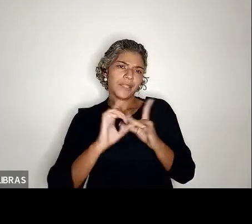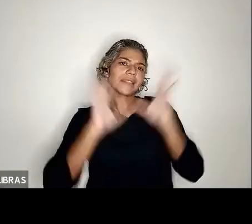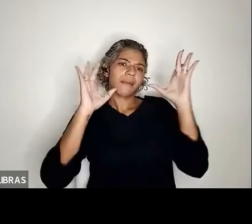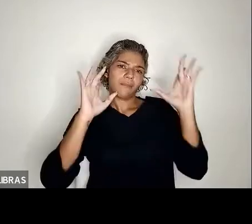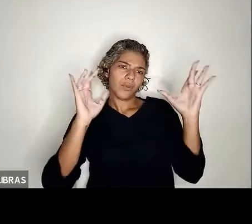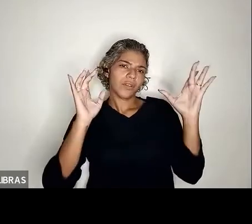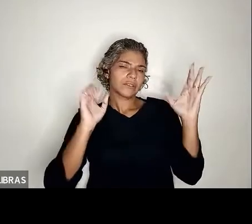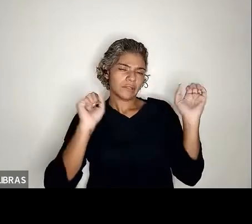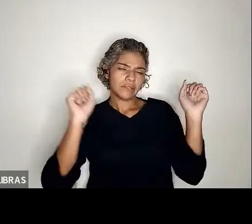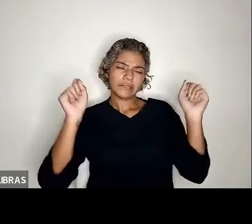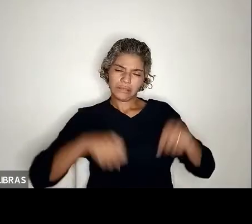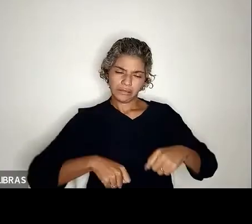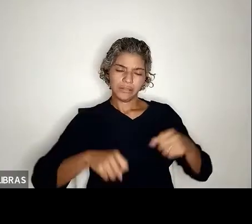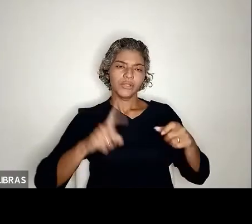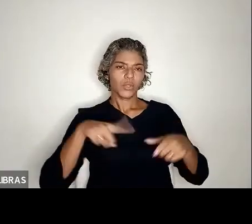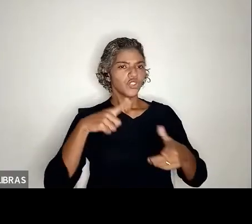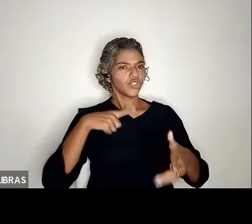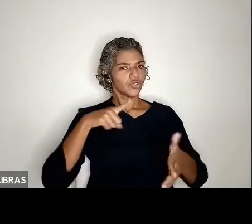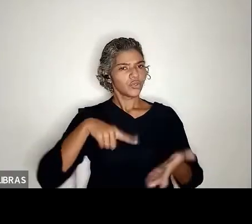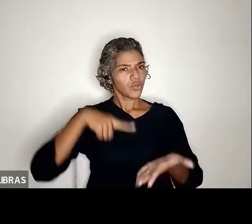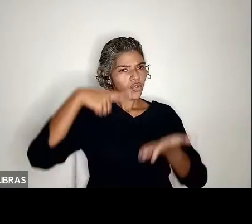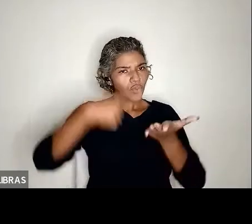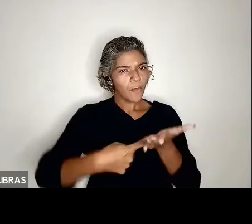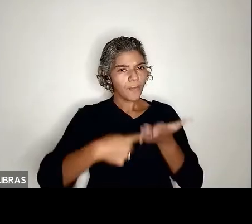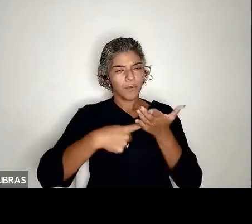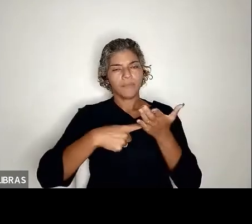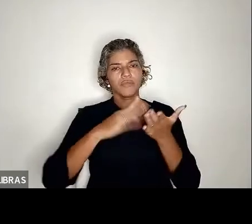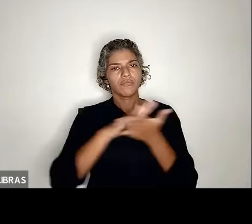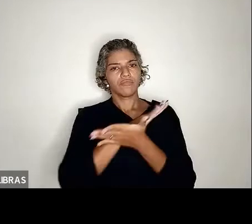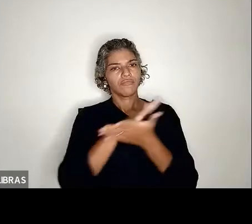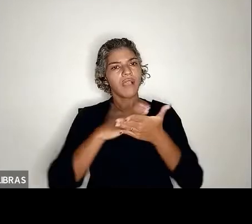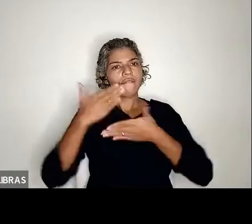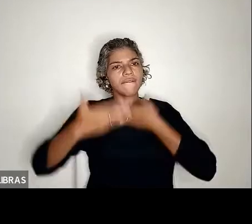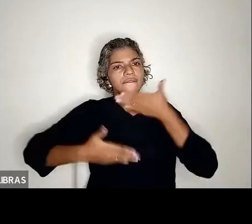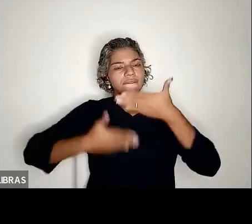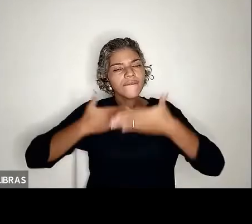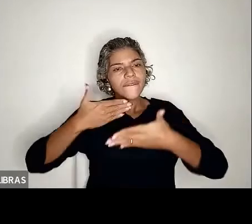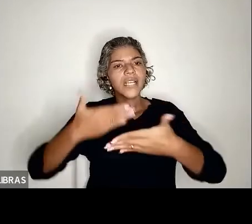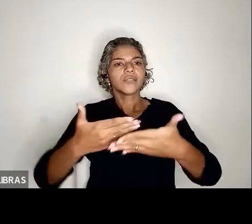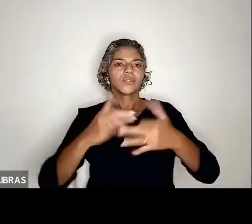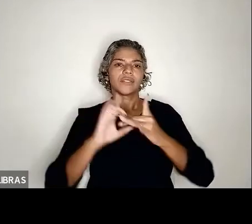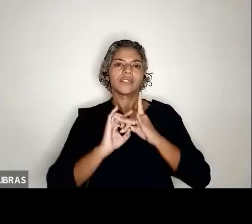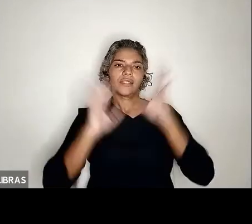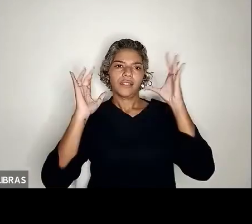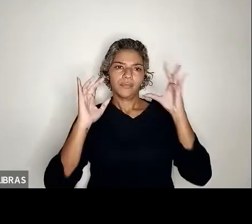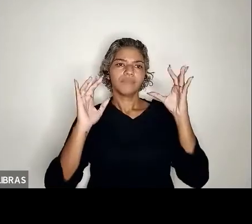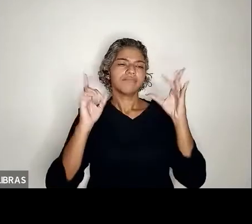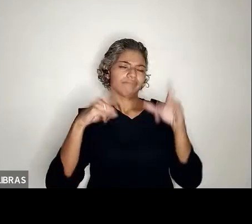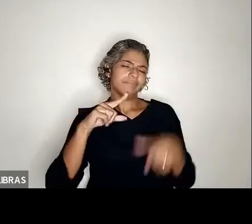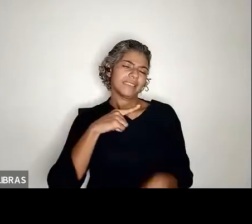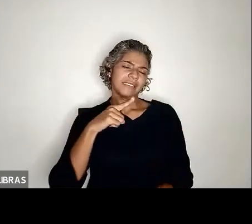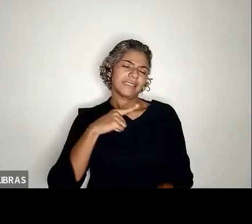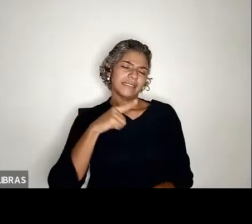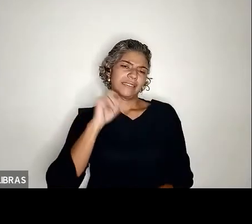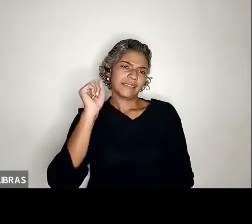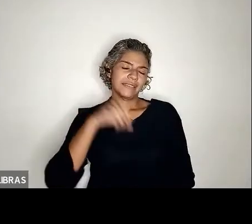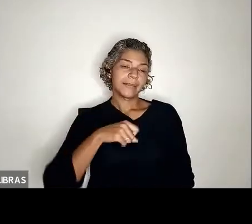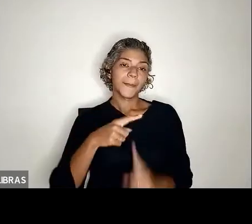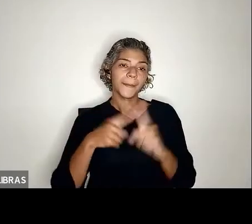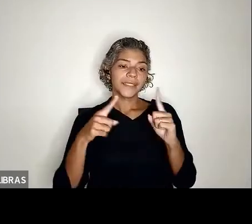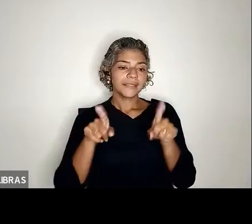compromisso com a democracia, com as instituições democráticas, com o avanço e consolidação da democracia, isso temos, mas fomos também